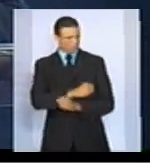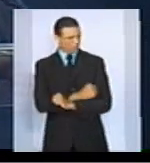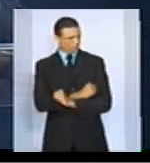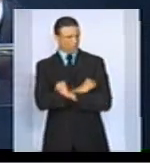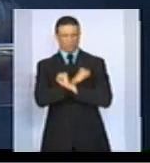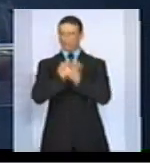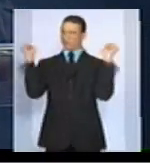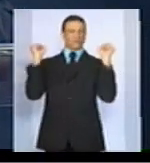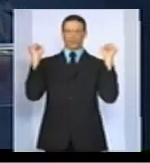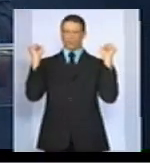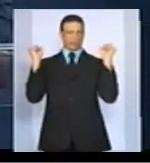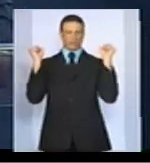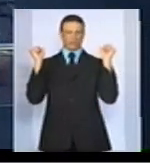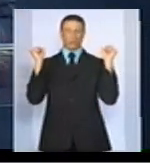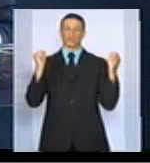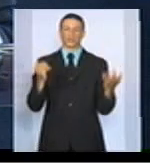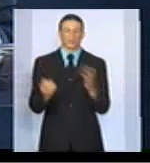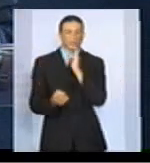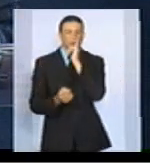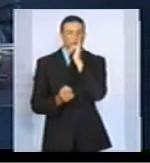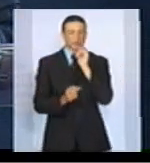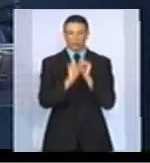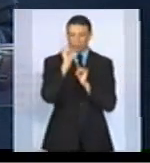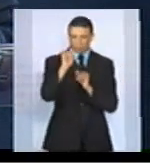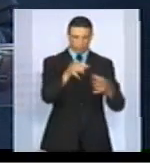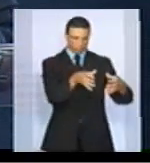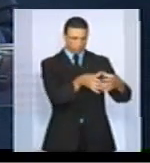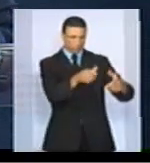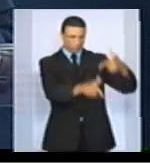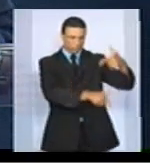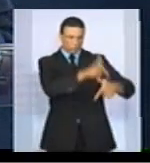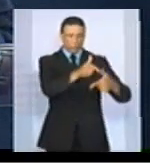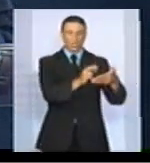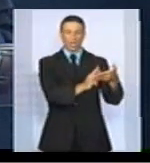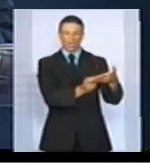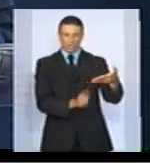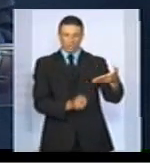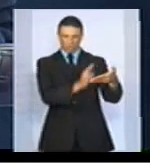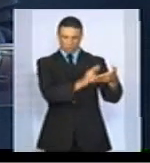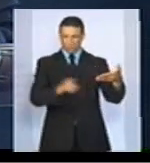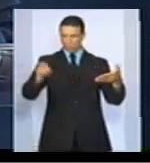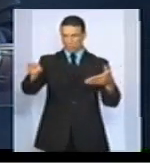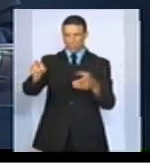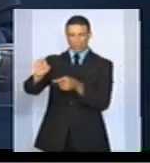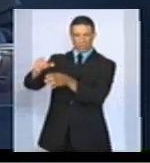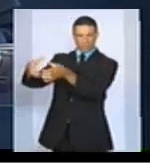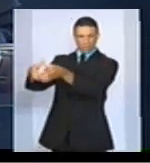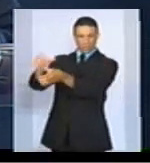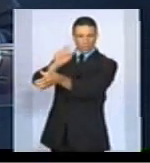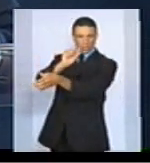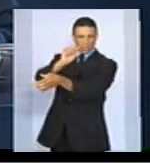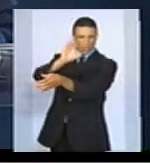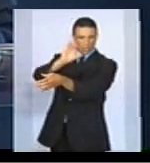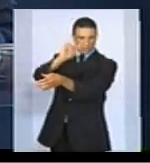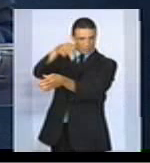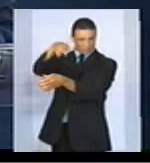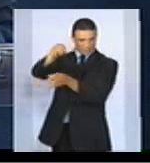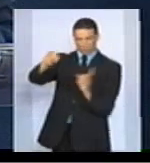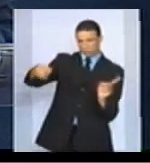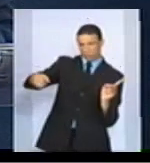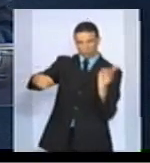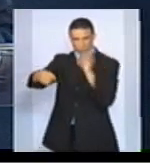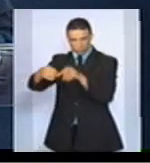você só pega uma programadora hoje ela tem que entregar relatórios mensais francines que cada relatório tem 20